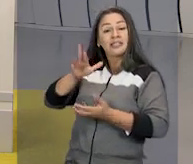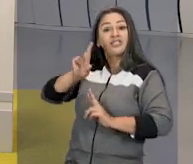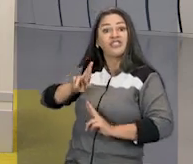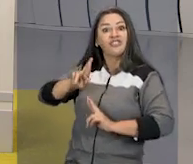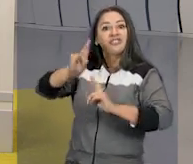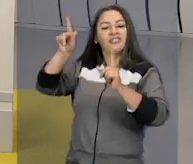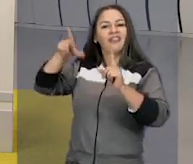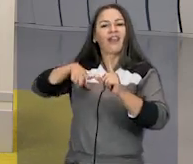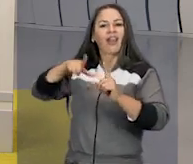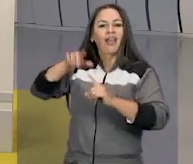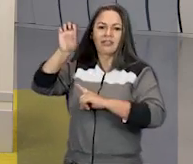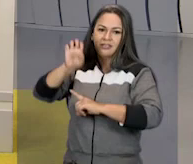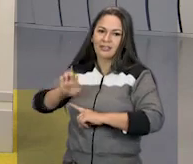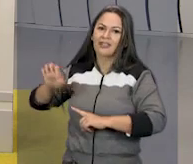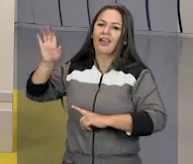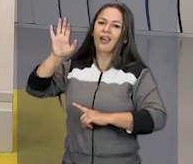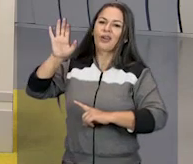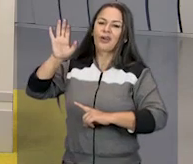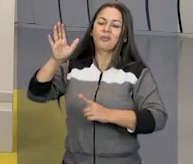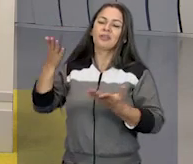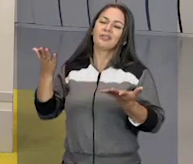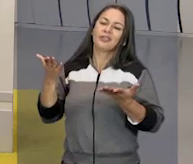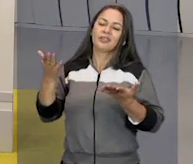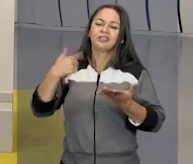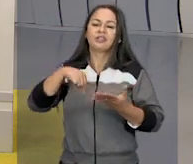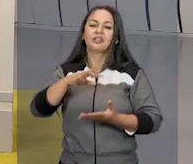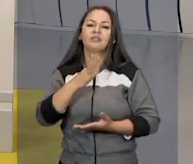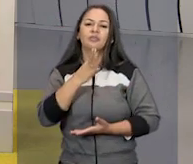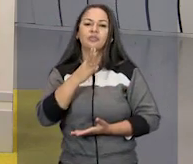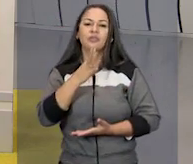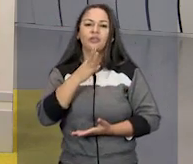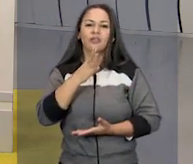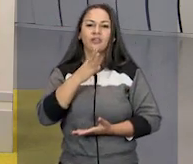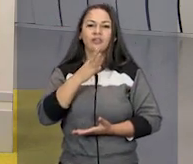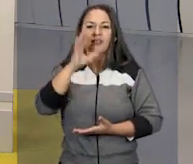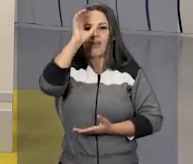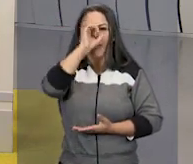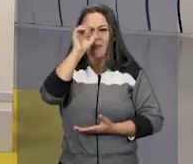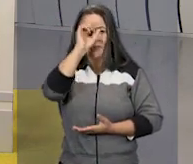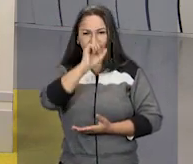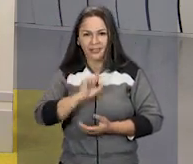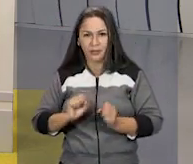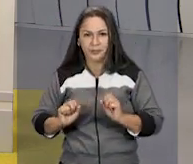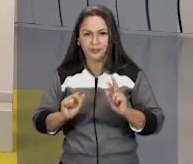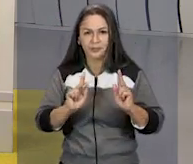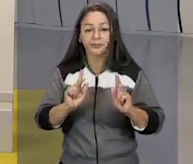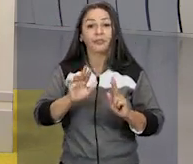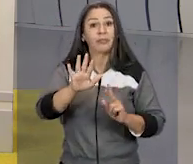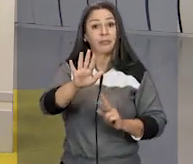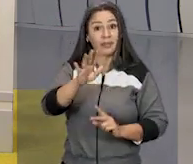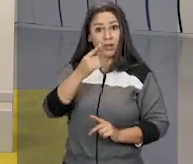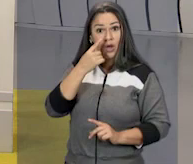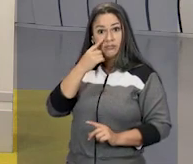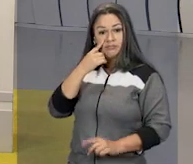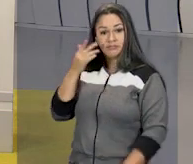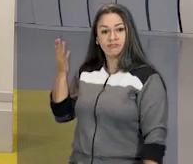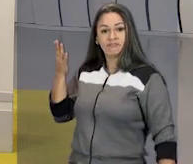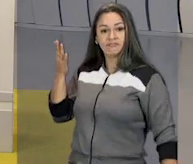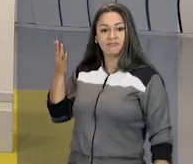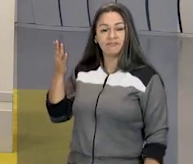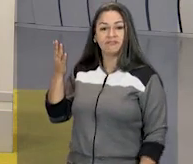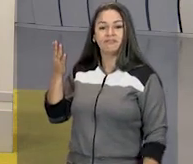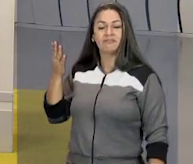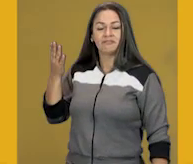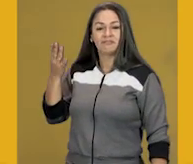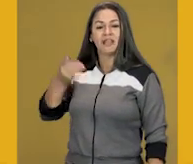discrepante um lugar do outro. E hoje a gente vai falar um pouco sobre essas discrepâncias. Então, os primeiros dados que nós vamos observar hoje é em